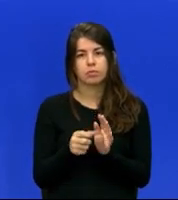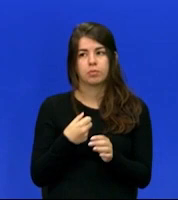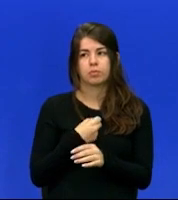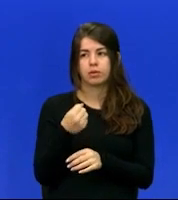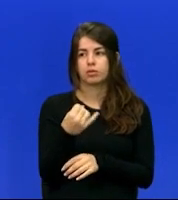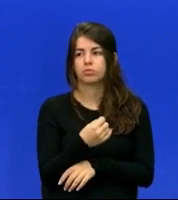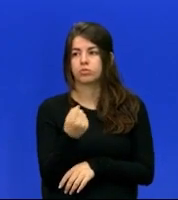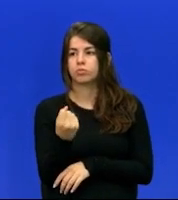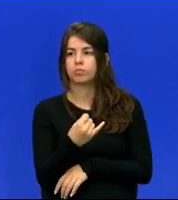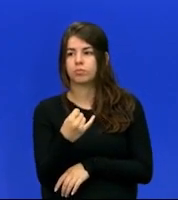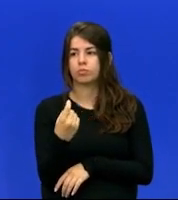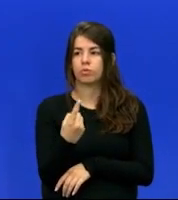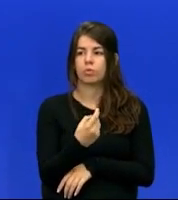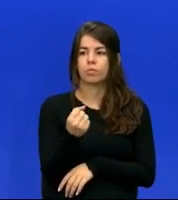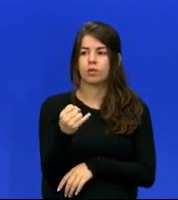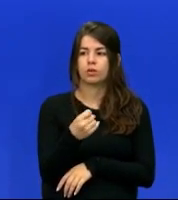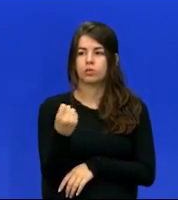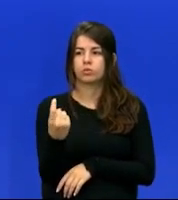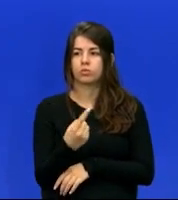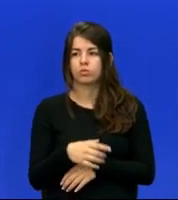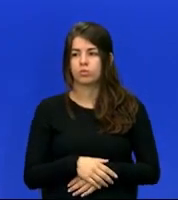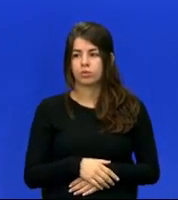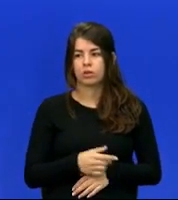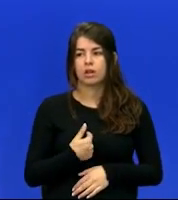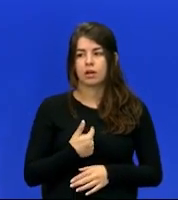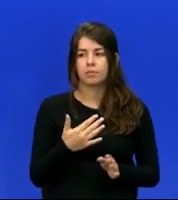menos 1 e 1, corresponde uma área que